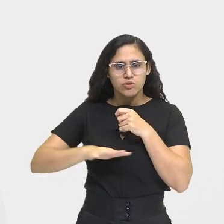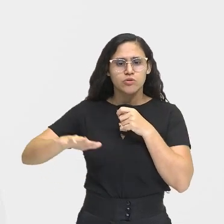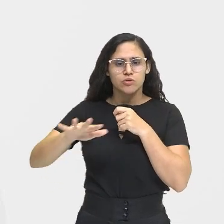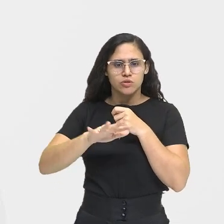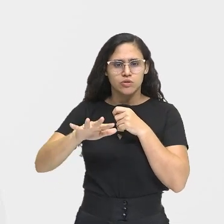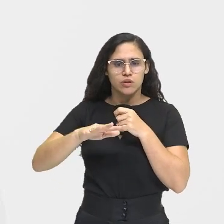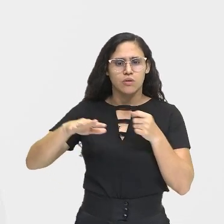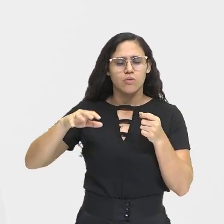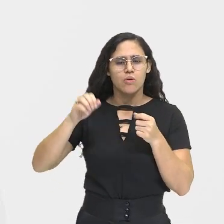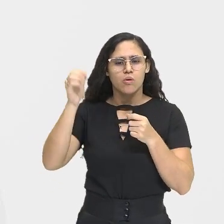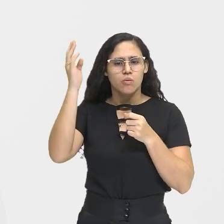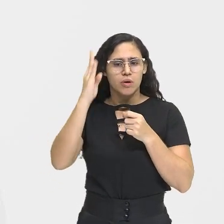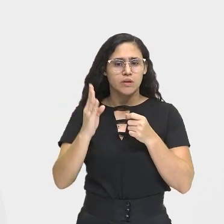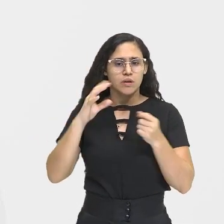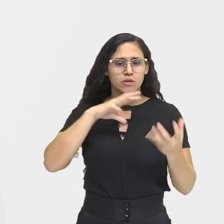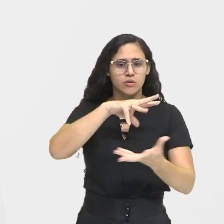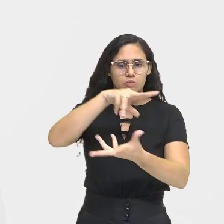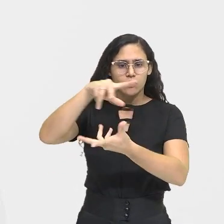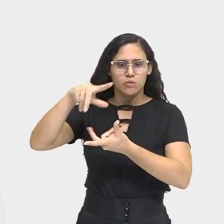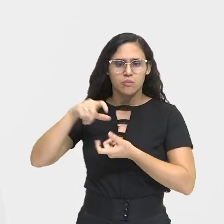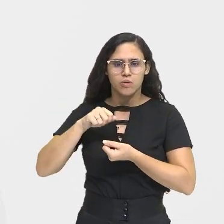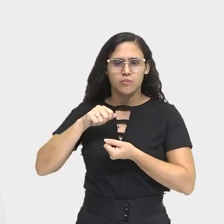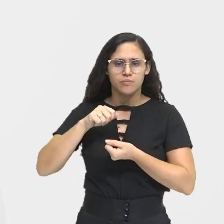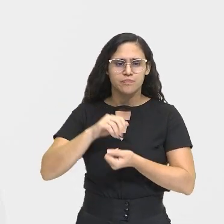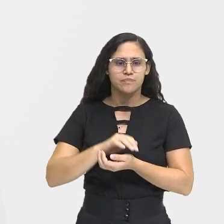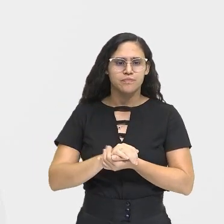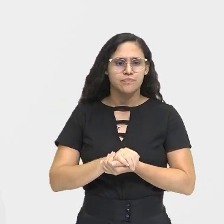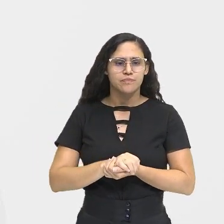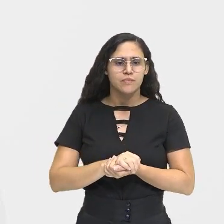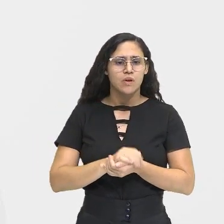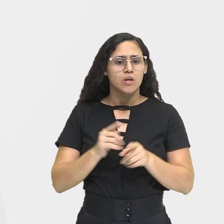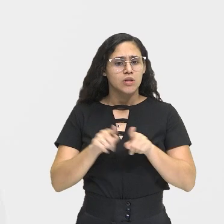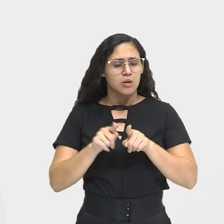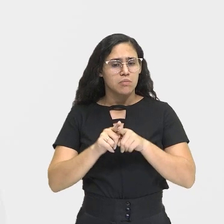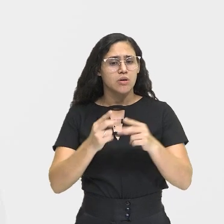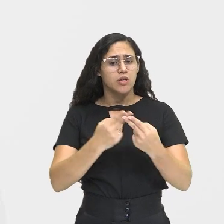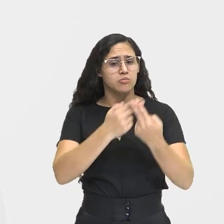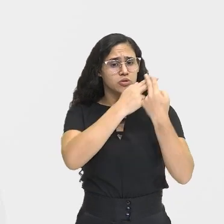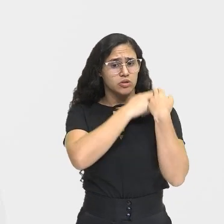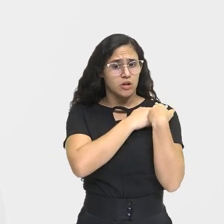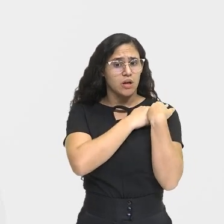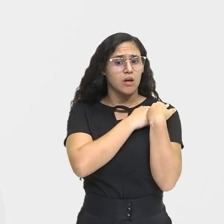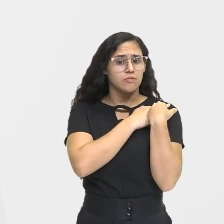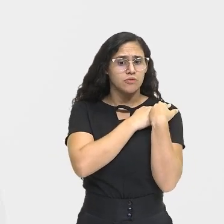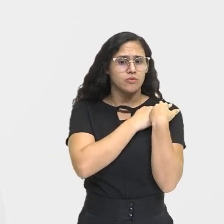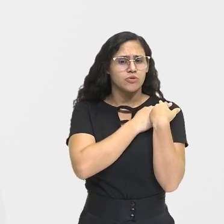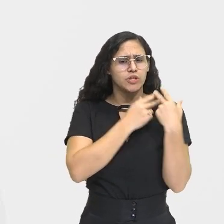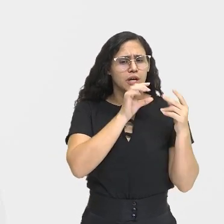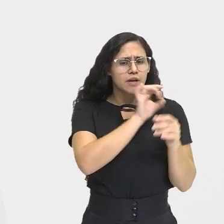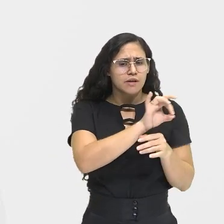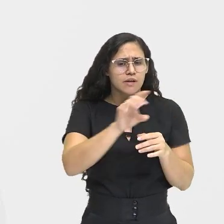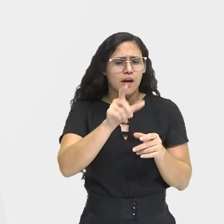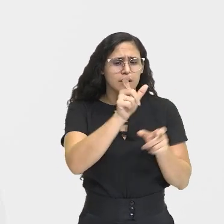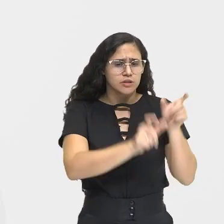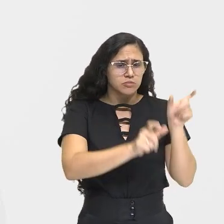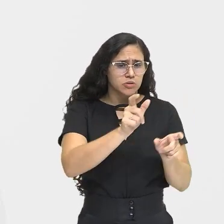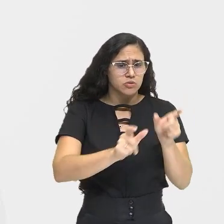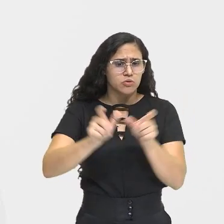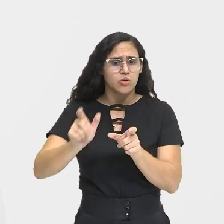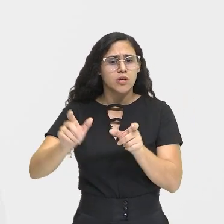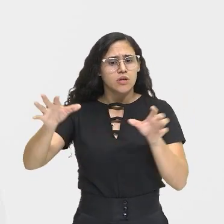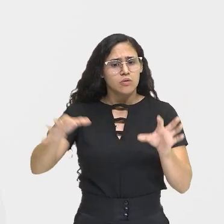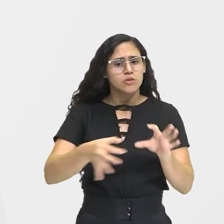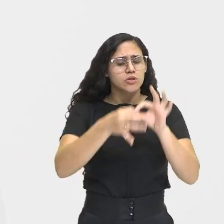regional, nacional e global, bem como o papel desempenhado pelos sujeitos